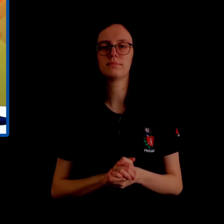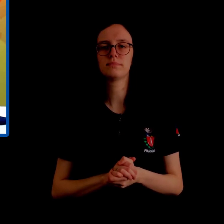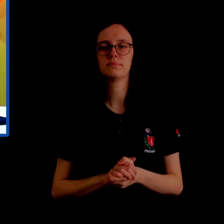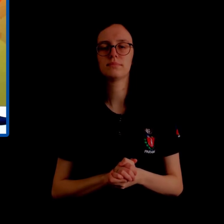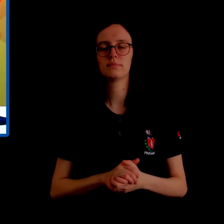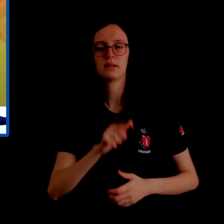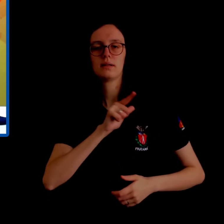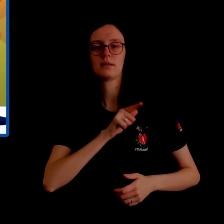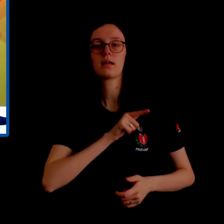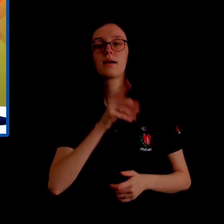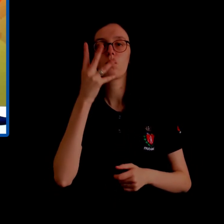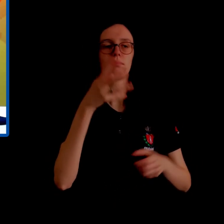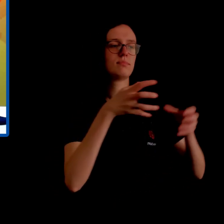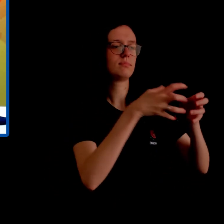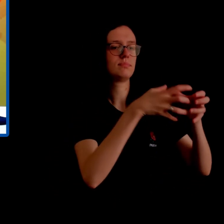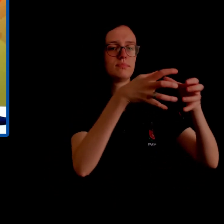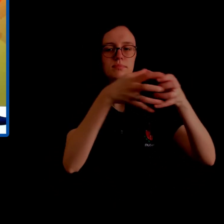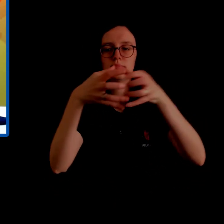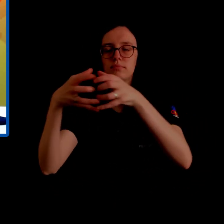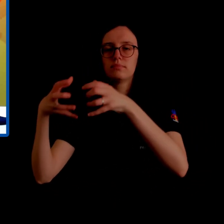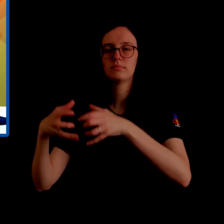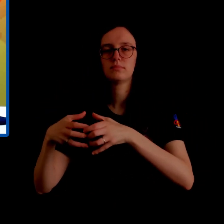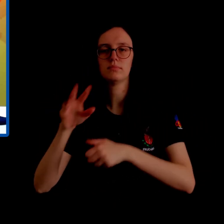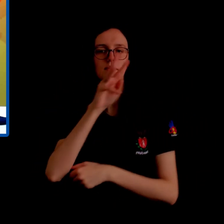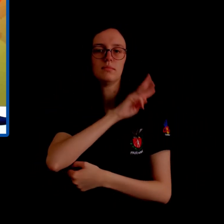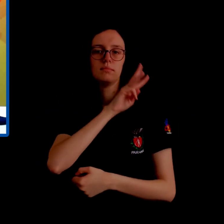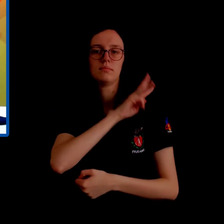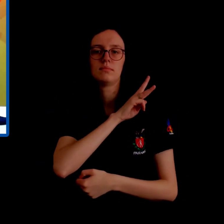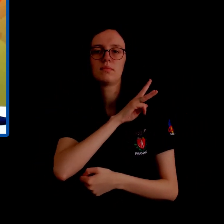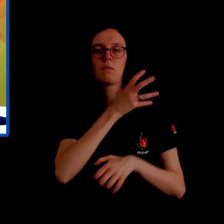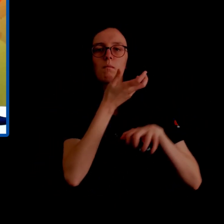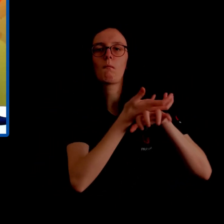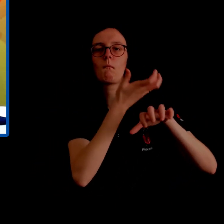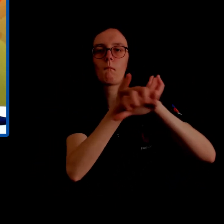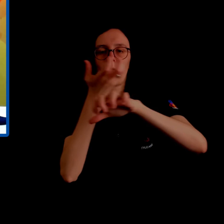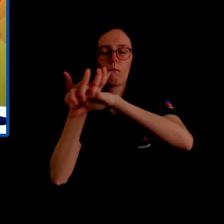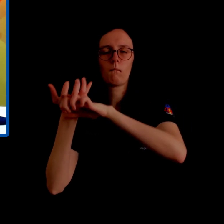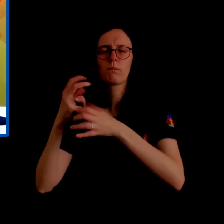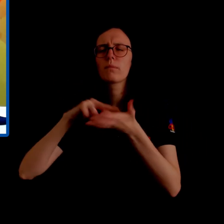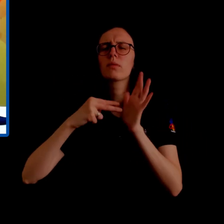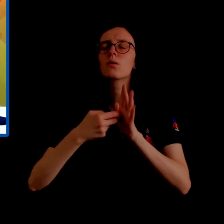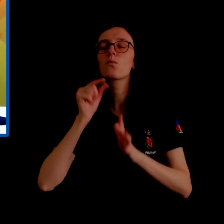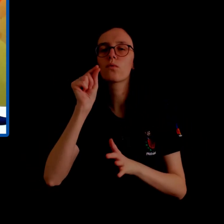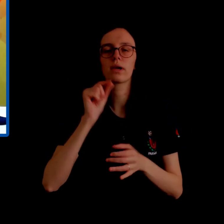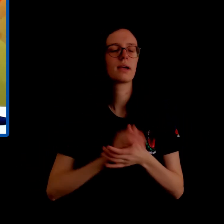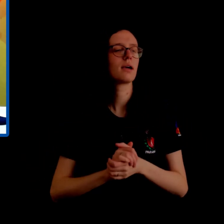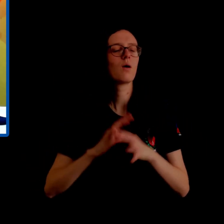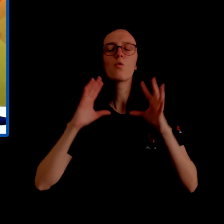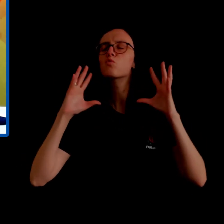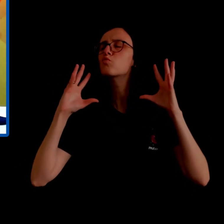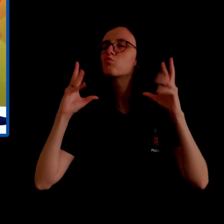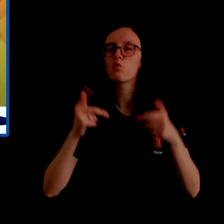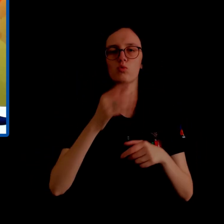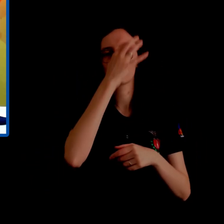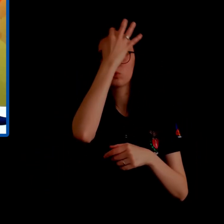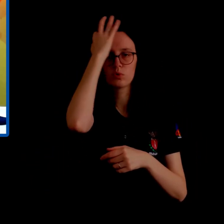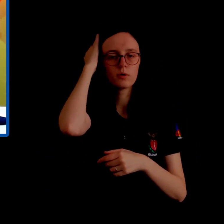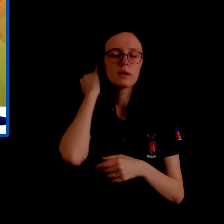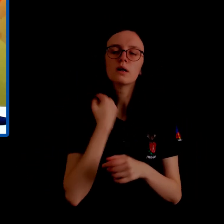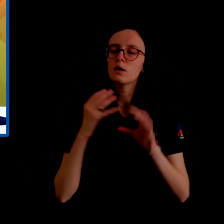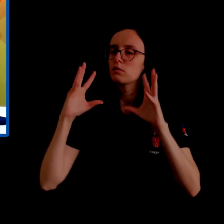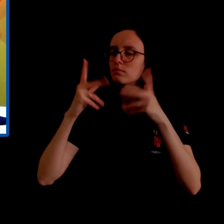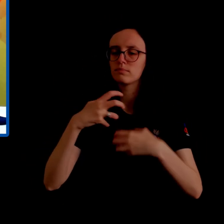tenho 4 turmas do ensino médio sem alunos ainda estão vazias. Todos os atendimentos, todas as